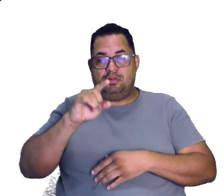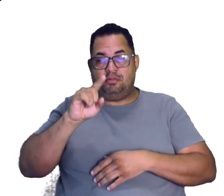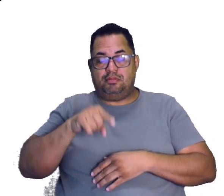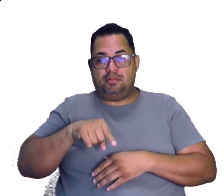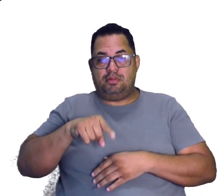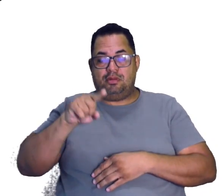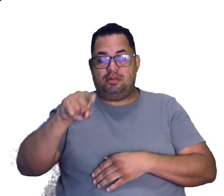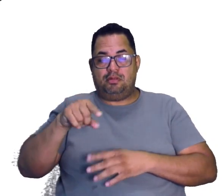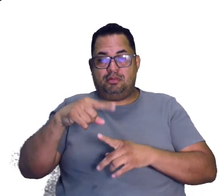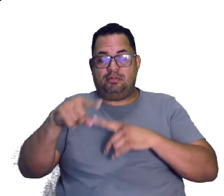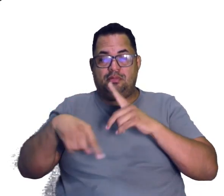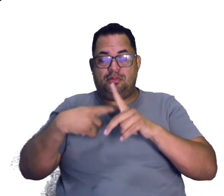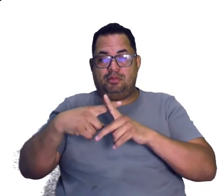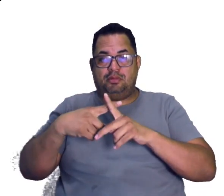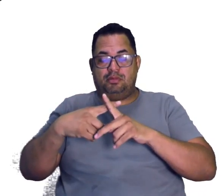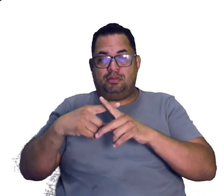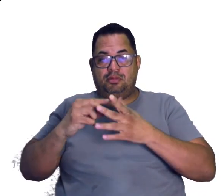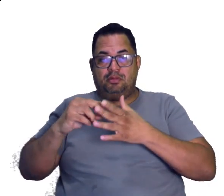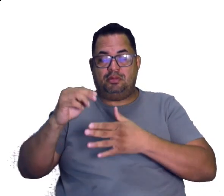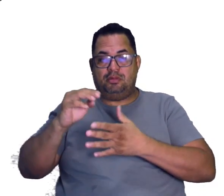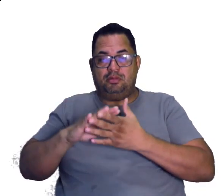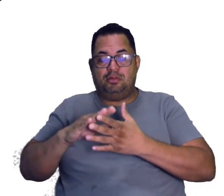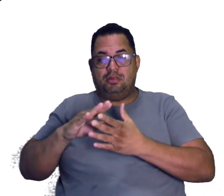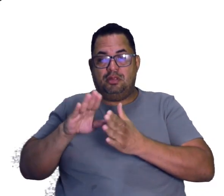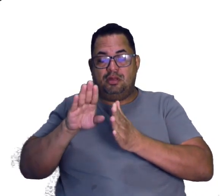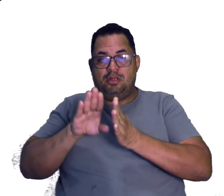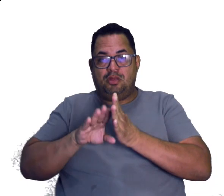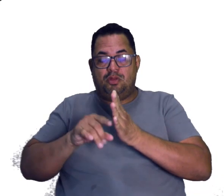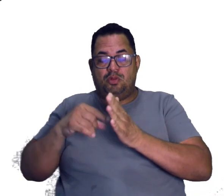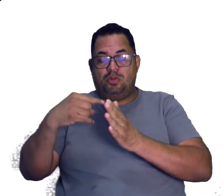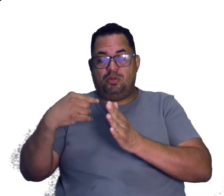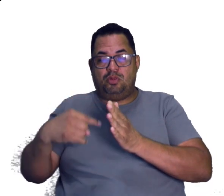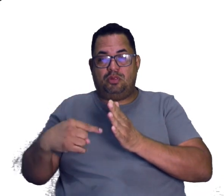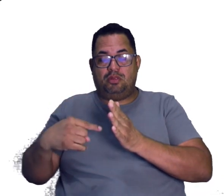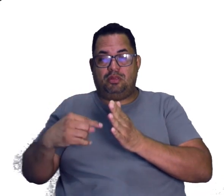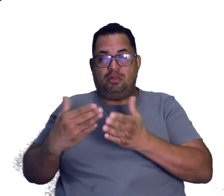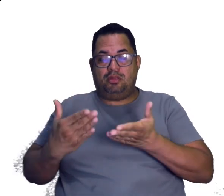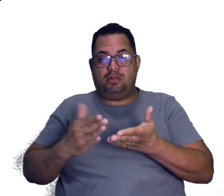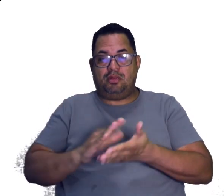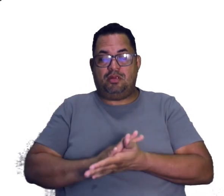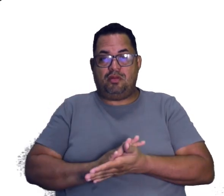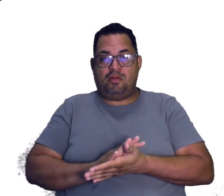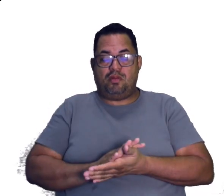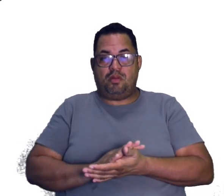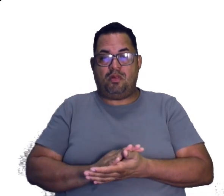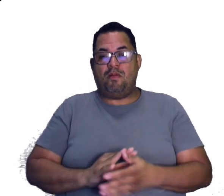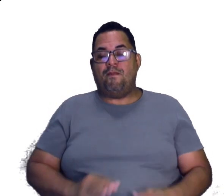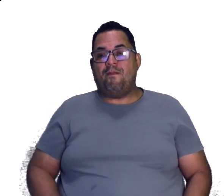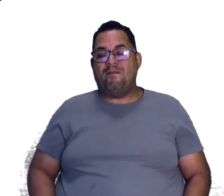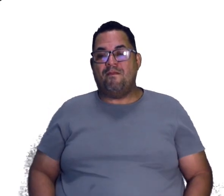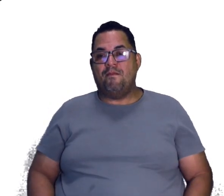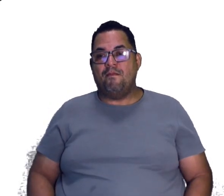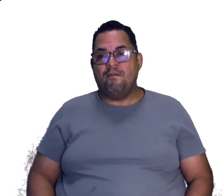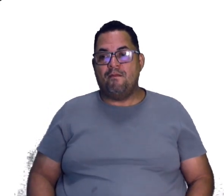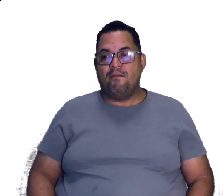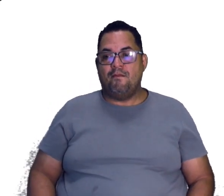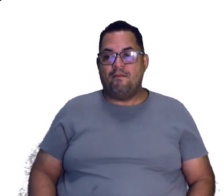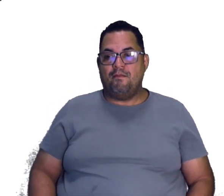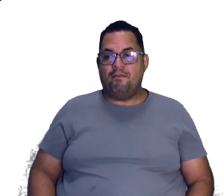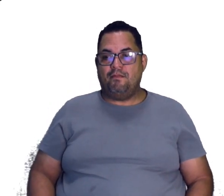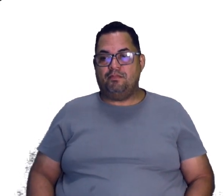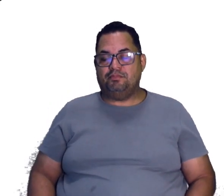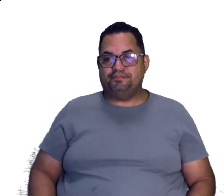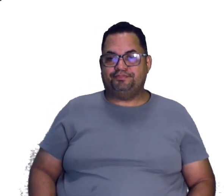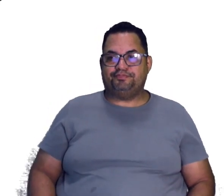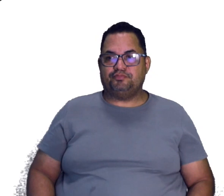negativo. O que vai determinar isso é se eu estou trabalhando com um número muito grande ou muito pequeno,